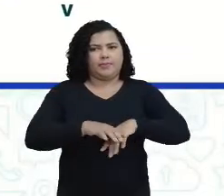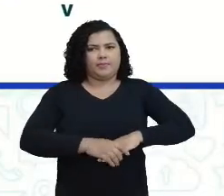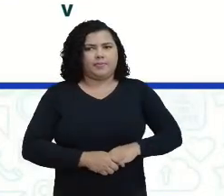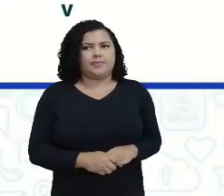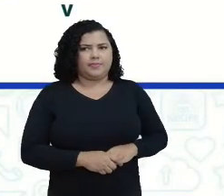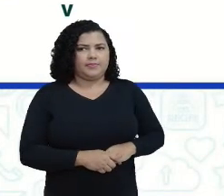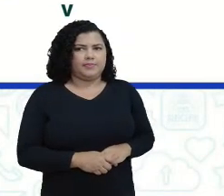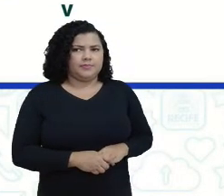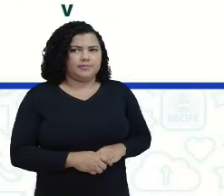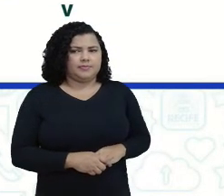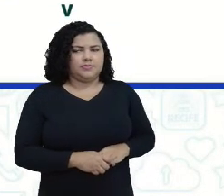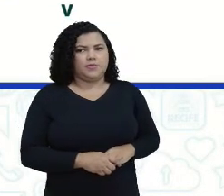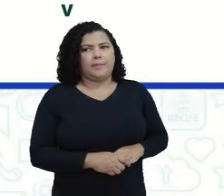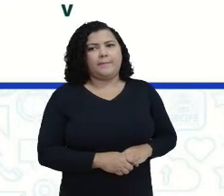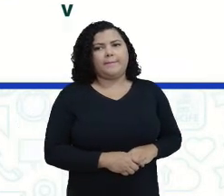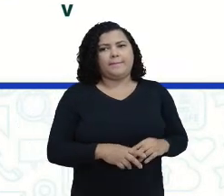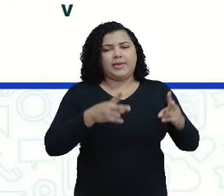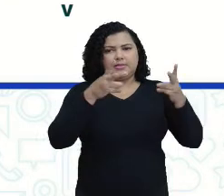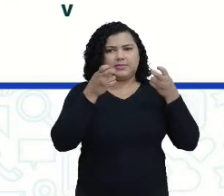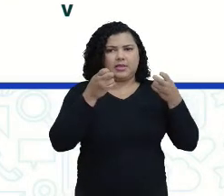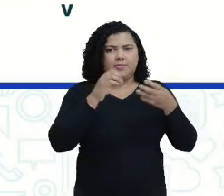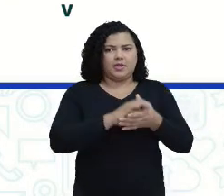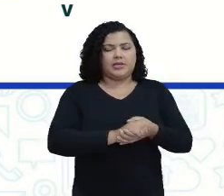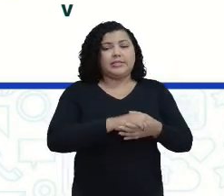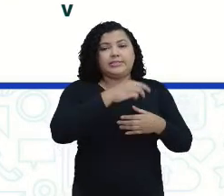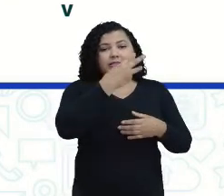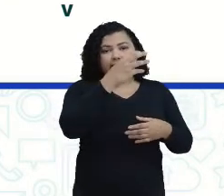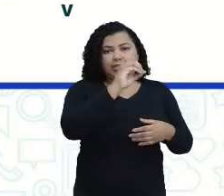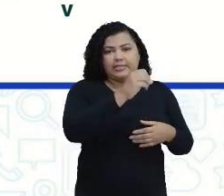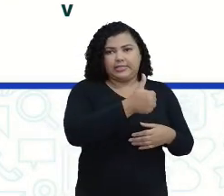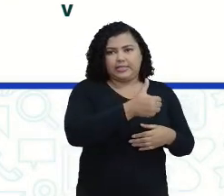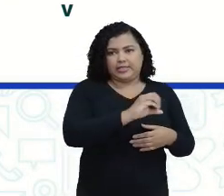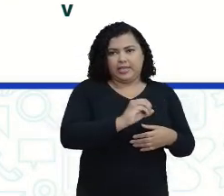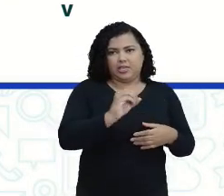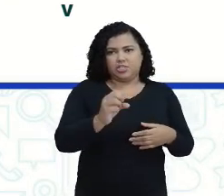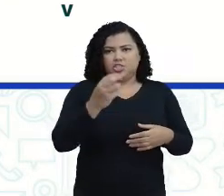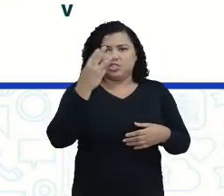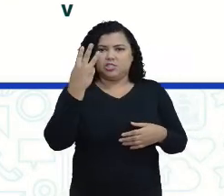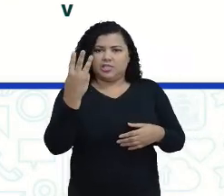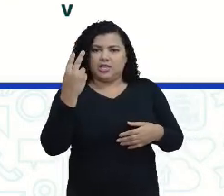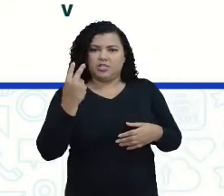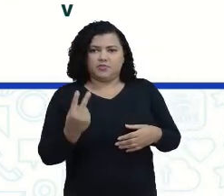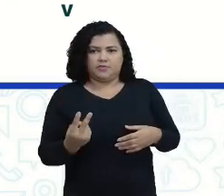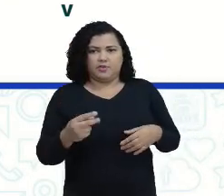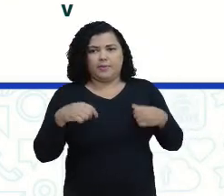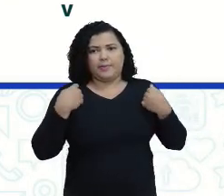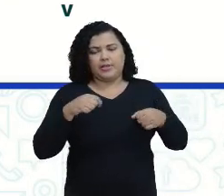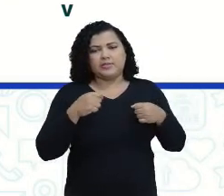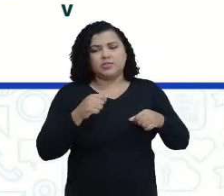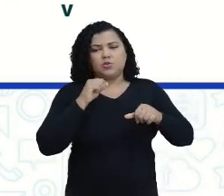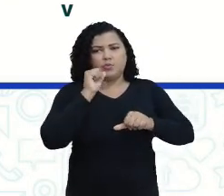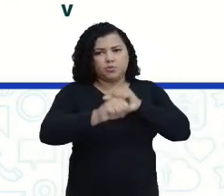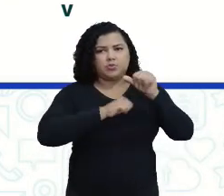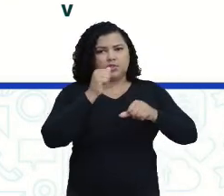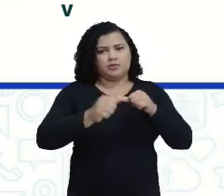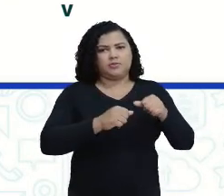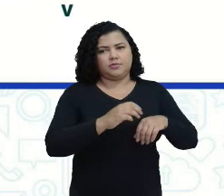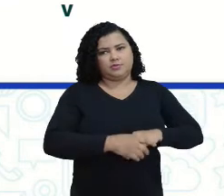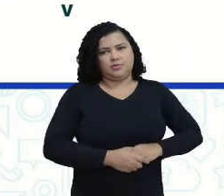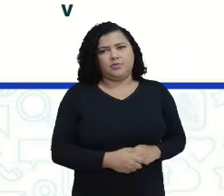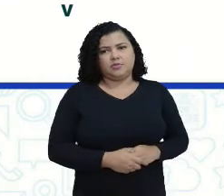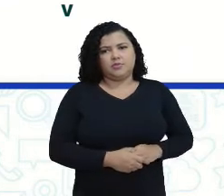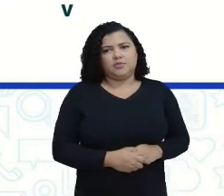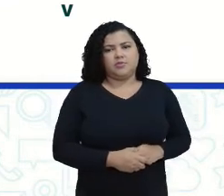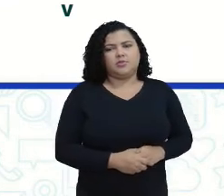No caso, observe que 30, 10, 3V, uma delas eu inverti. Ó. No primeiro caso, eu coloquei 30